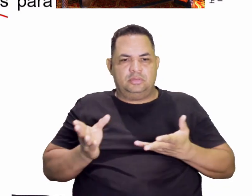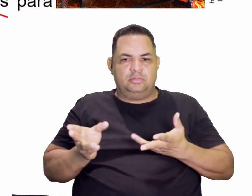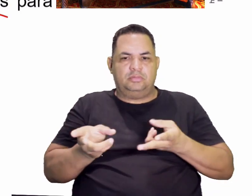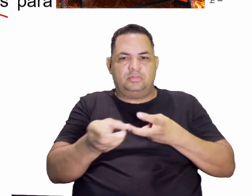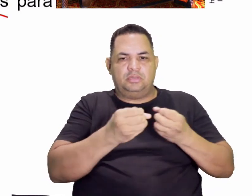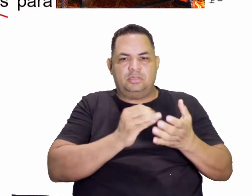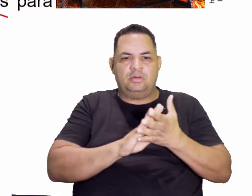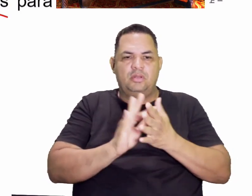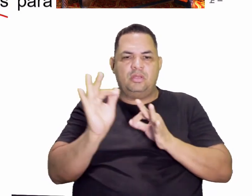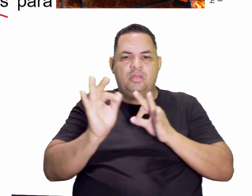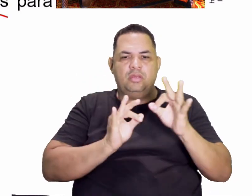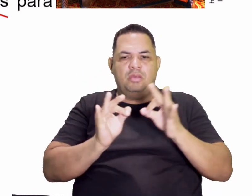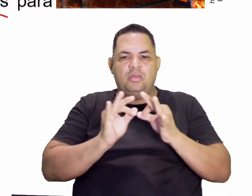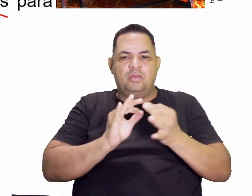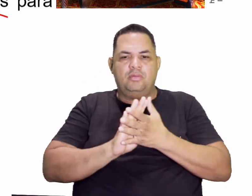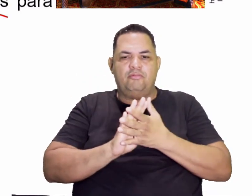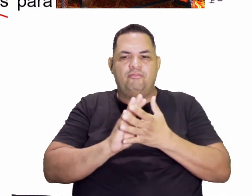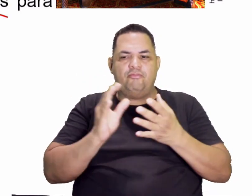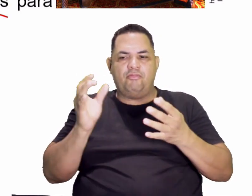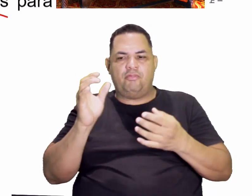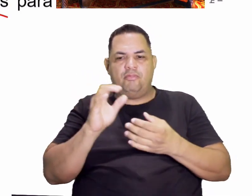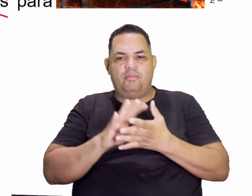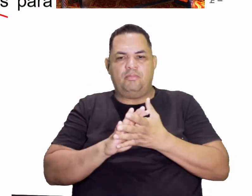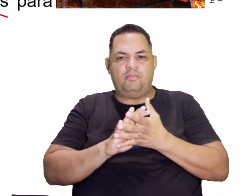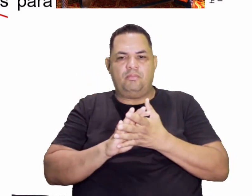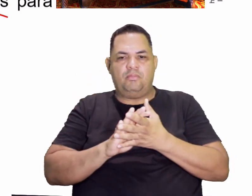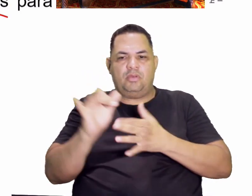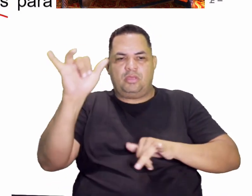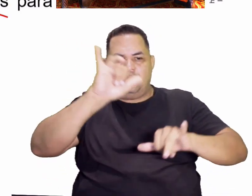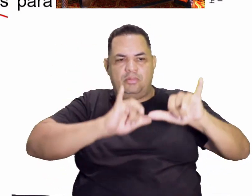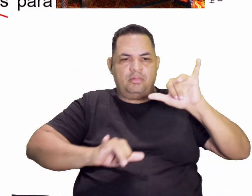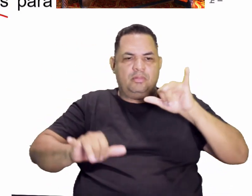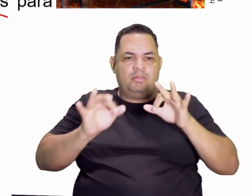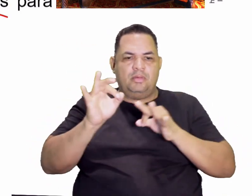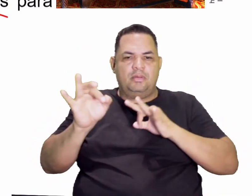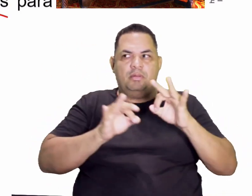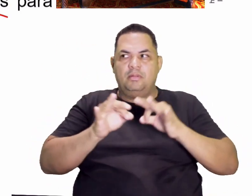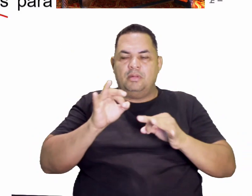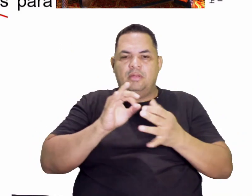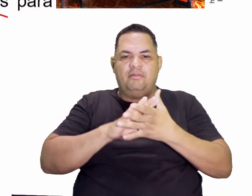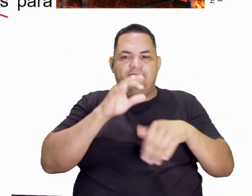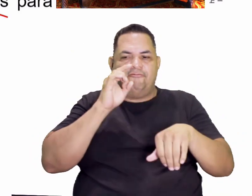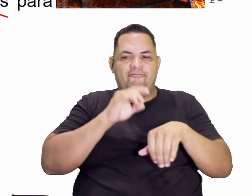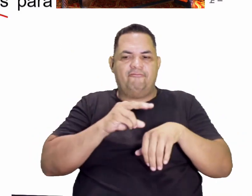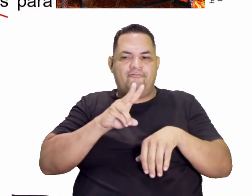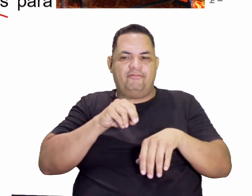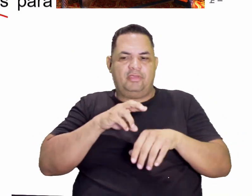para preparar vidro e esmalte. Vamos lá. O que é alquimia?